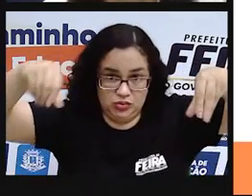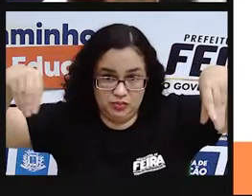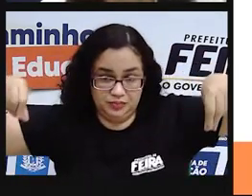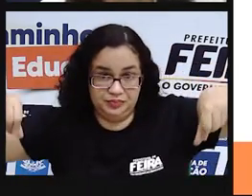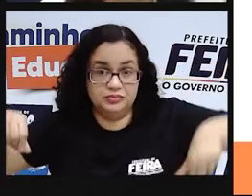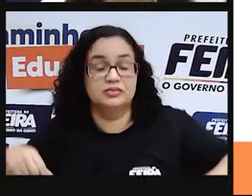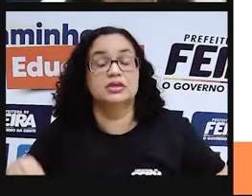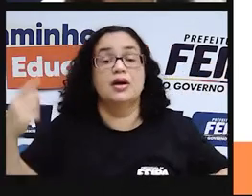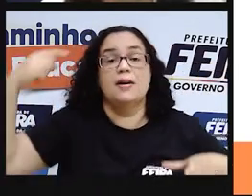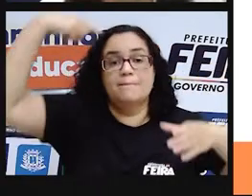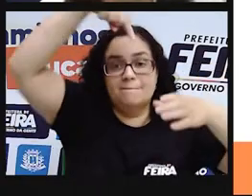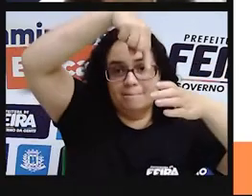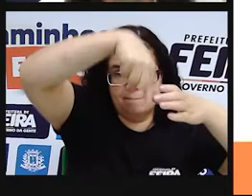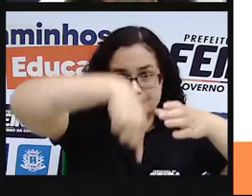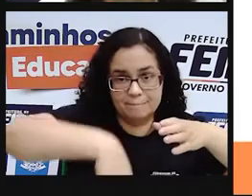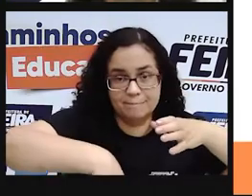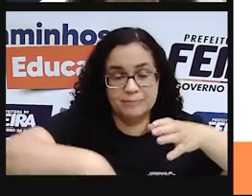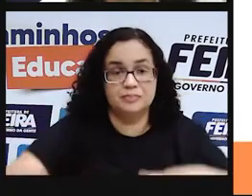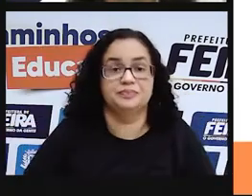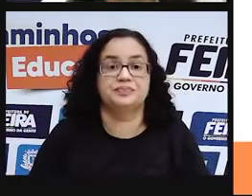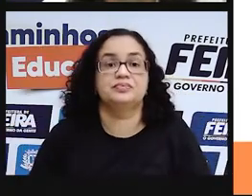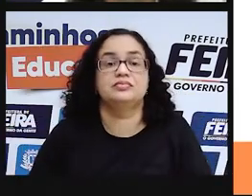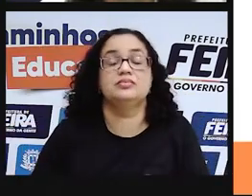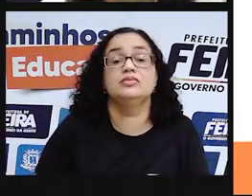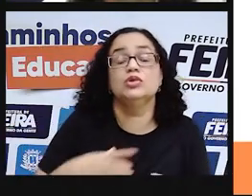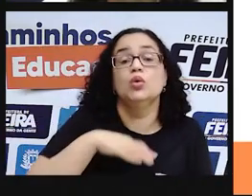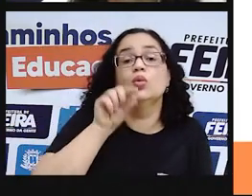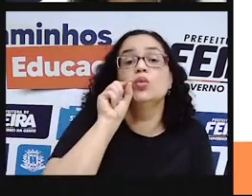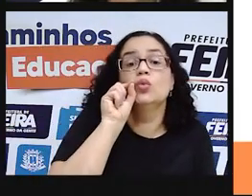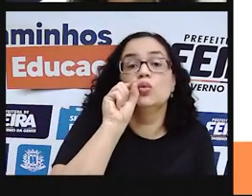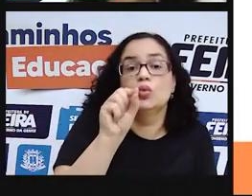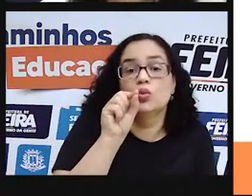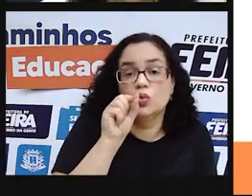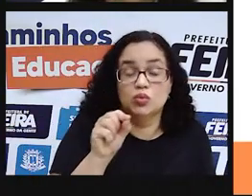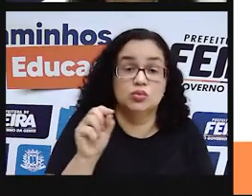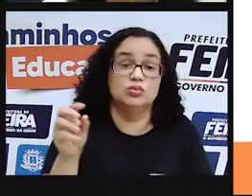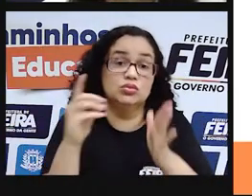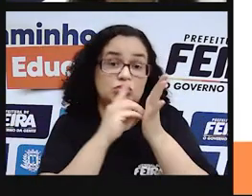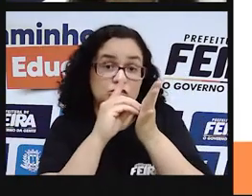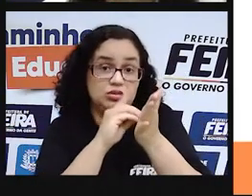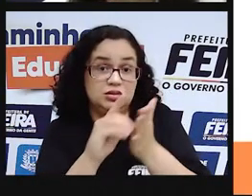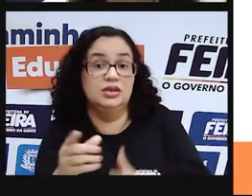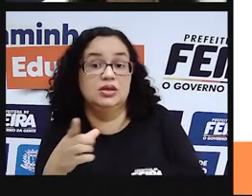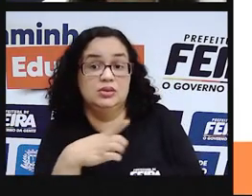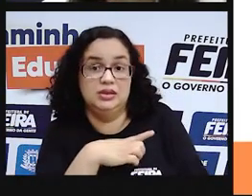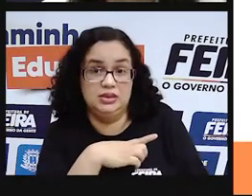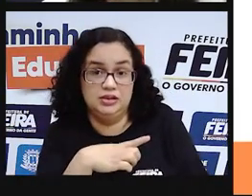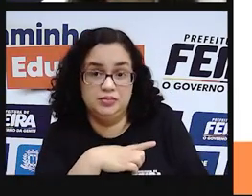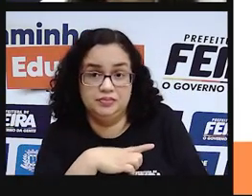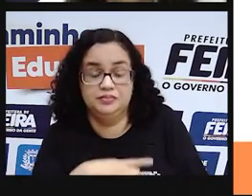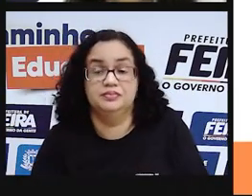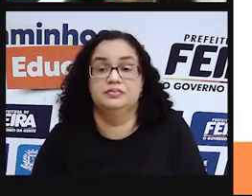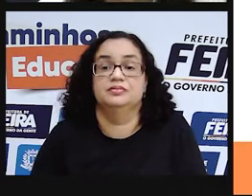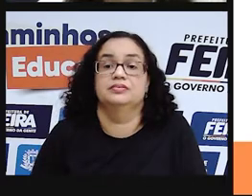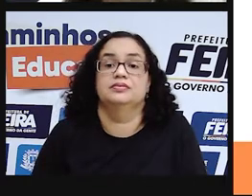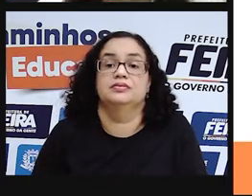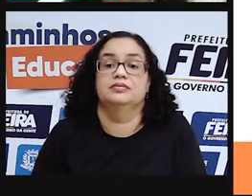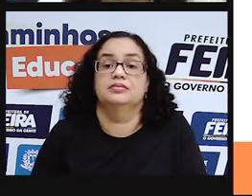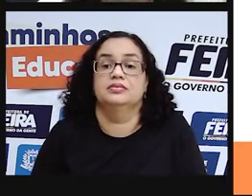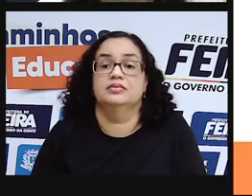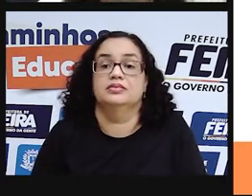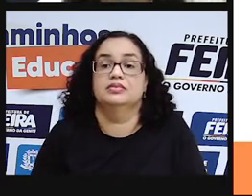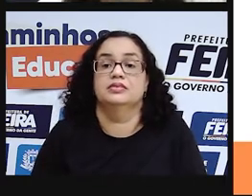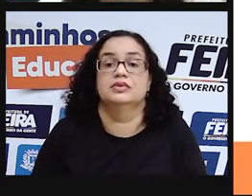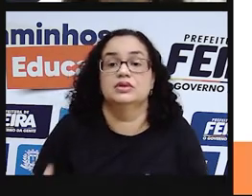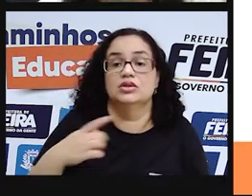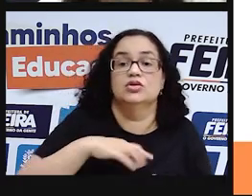lados e com pouca profundidade Essa é a definição que o dicionário traz a e as